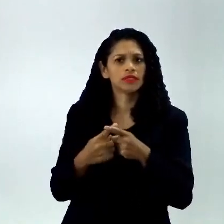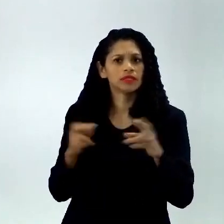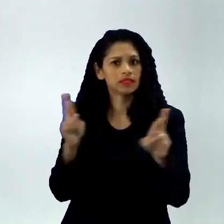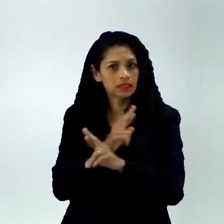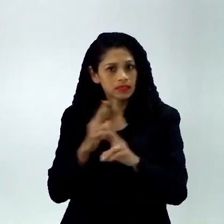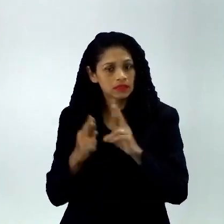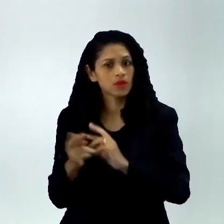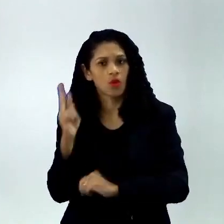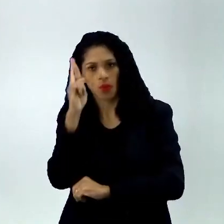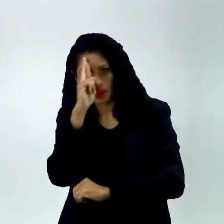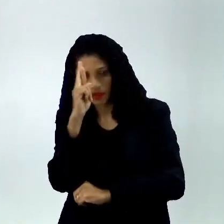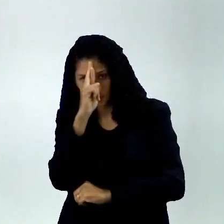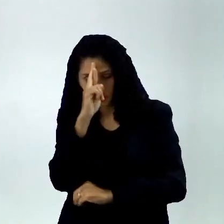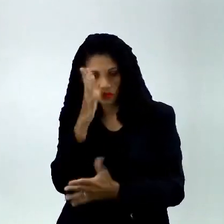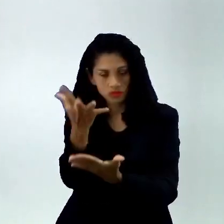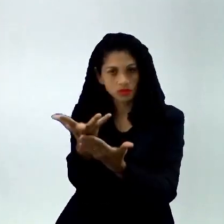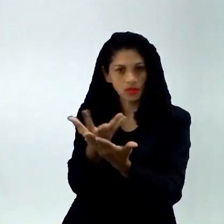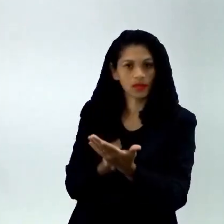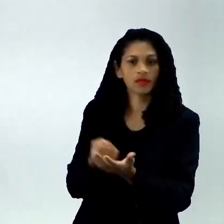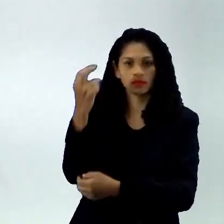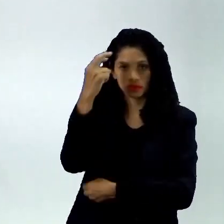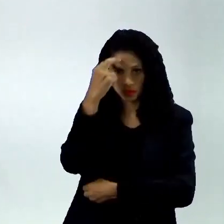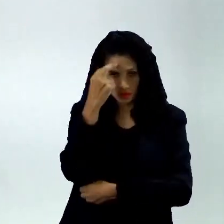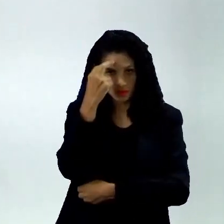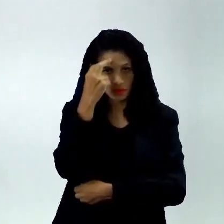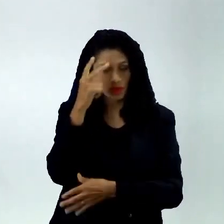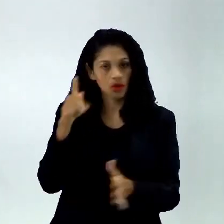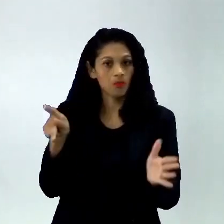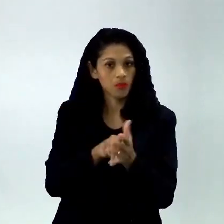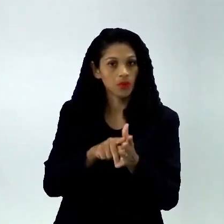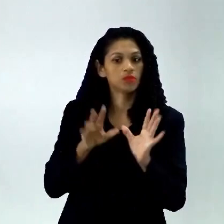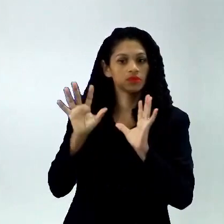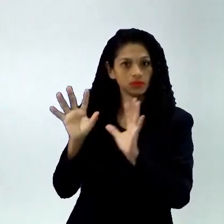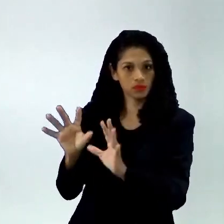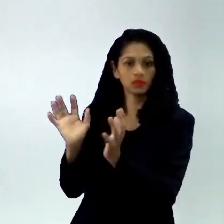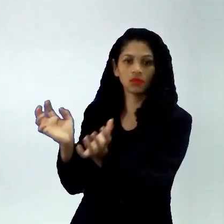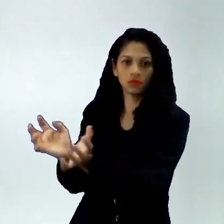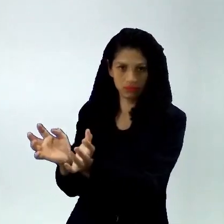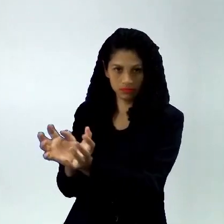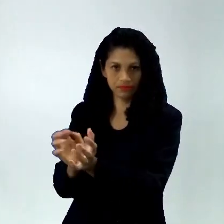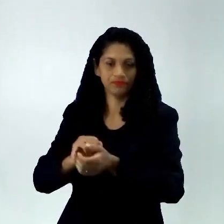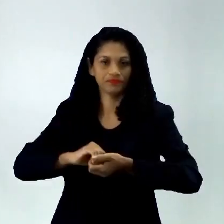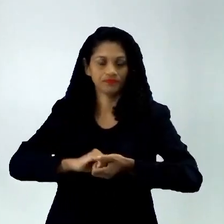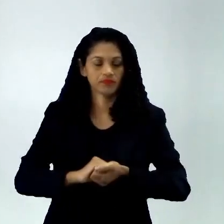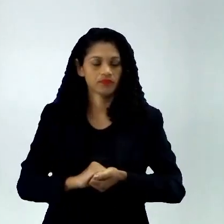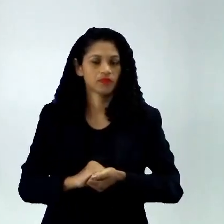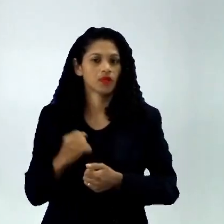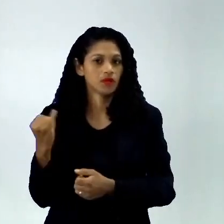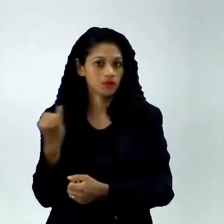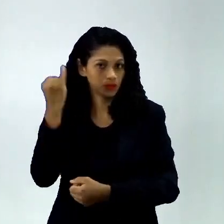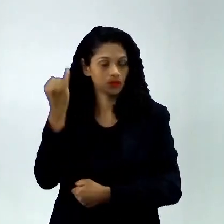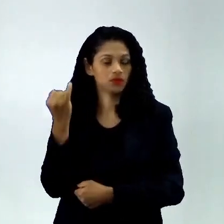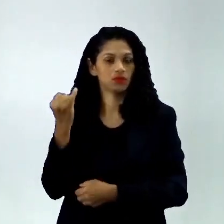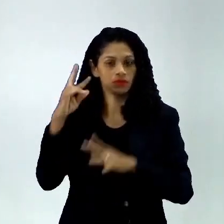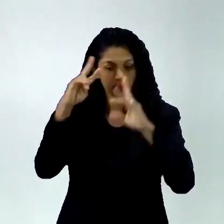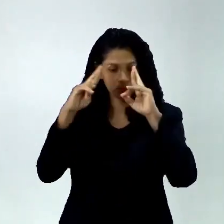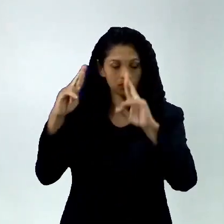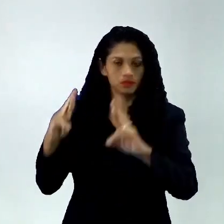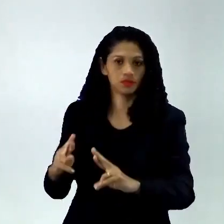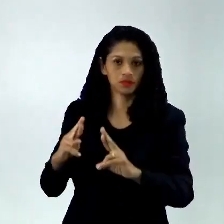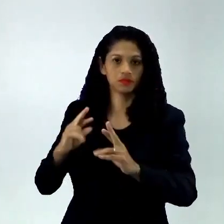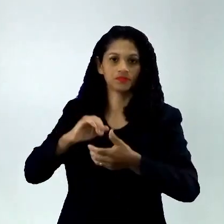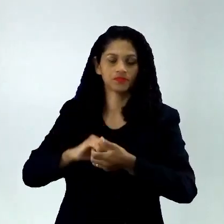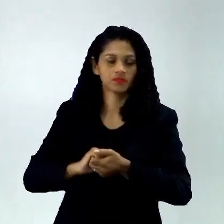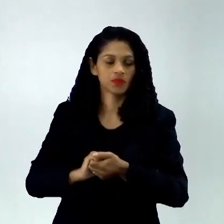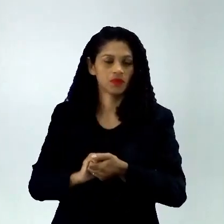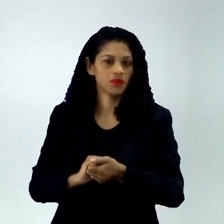fazendo resgate cultural, e é importante a gente entender para poder valorizar e respeitar principalmente. Então,